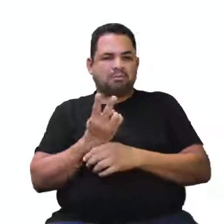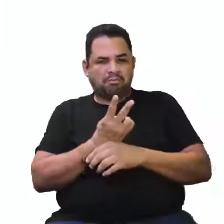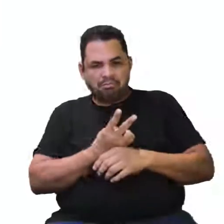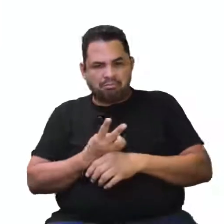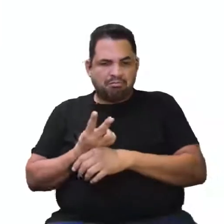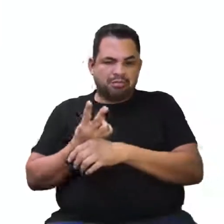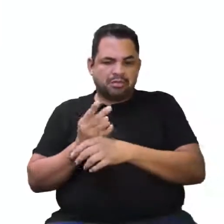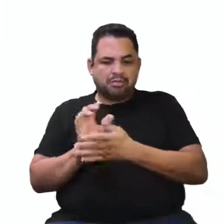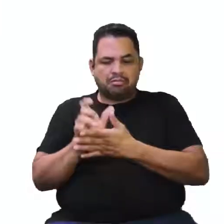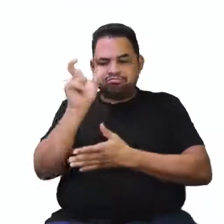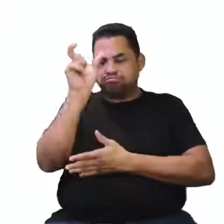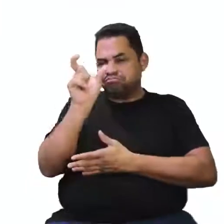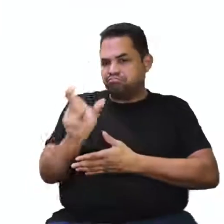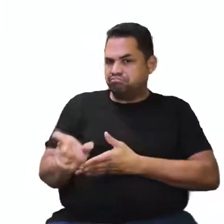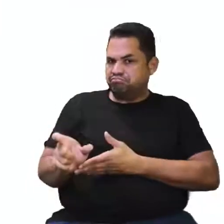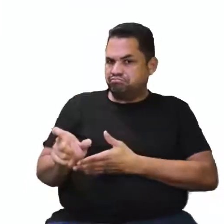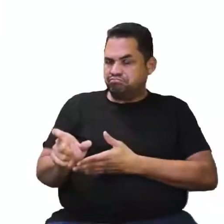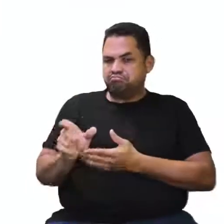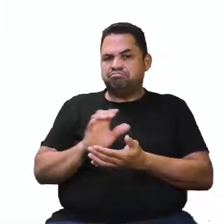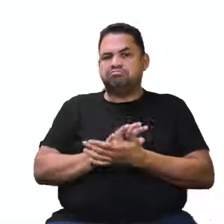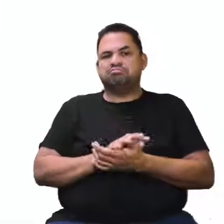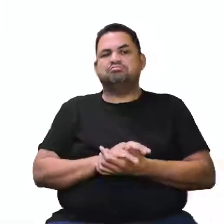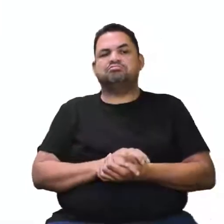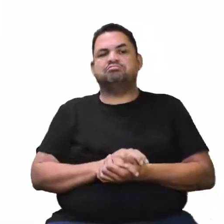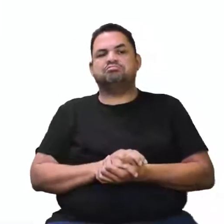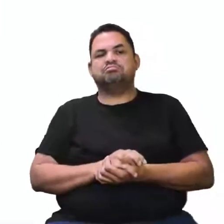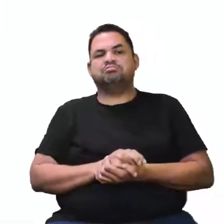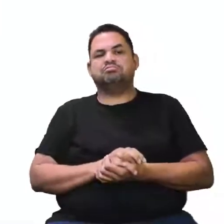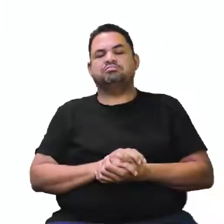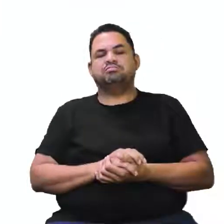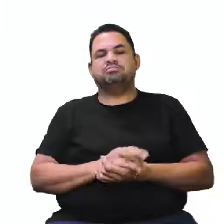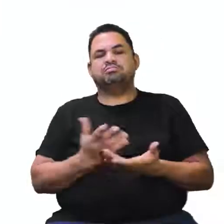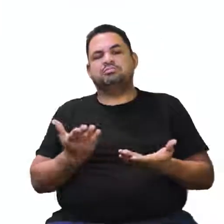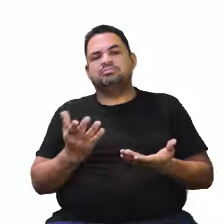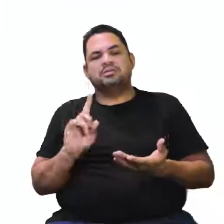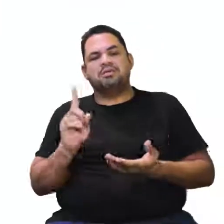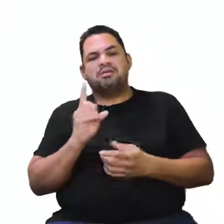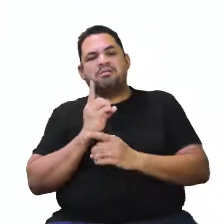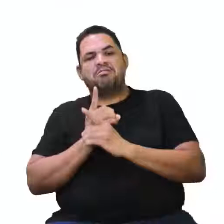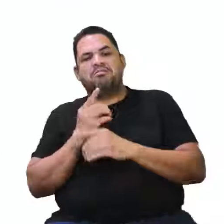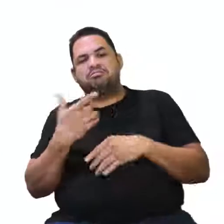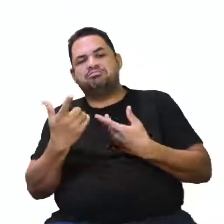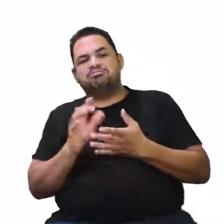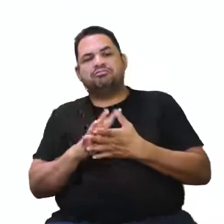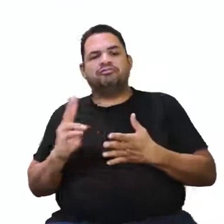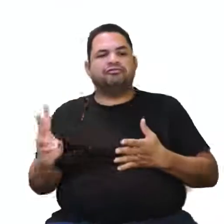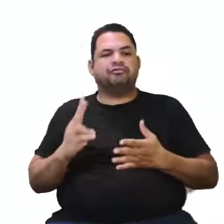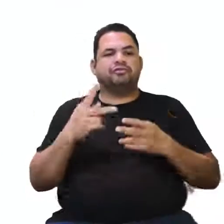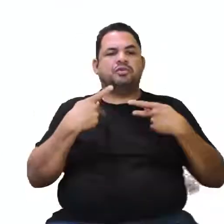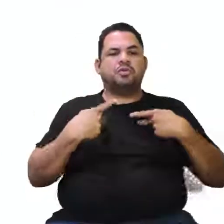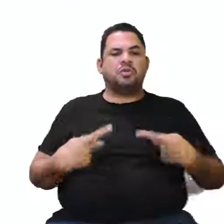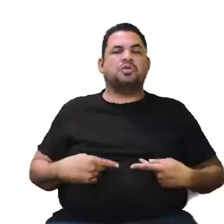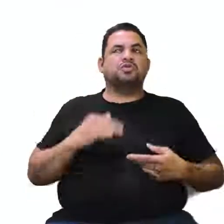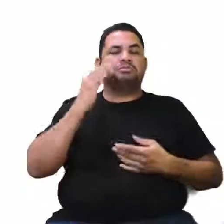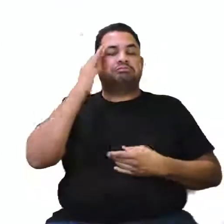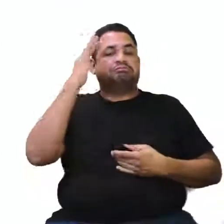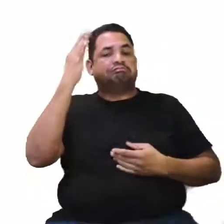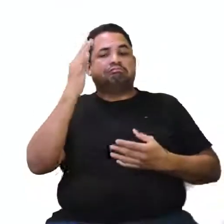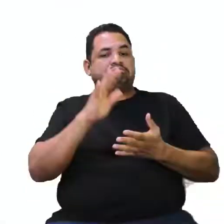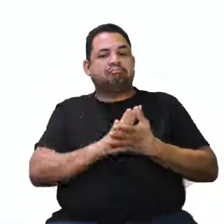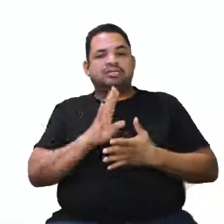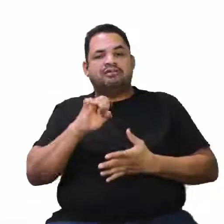uma referência, né? Aliás, você busca uma referência e não encontra, você valoriza aí corpos